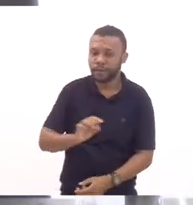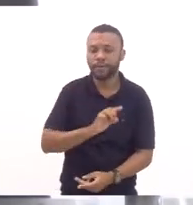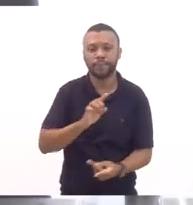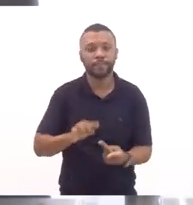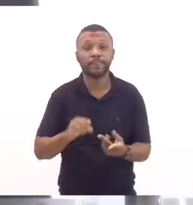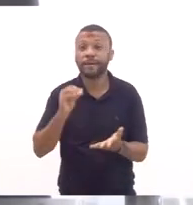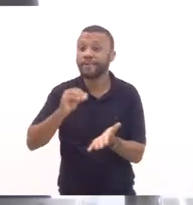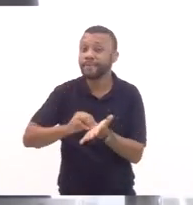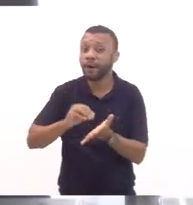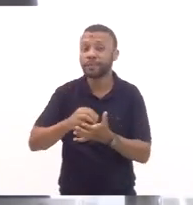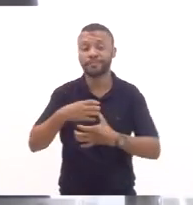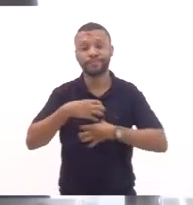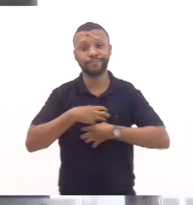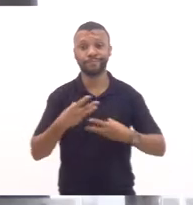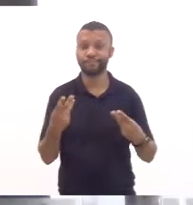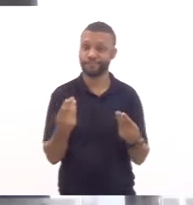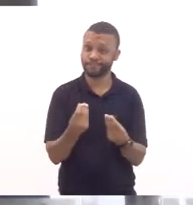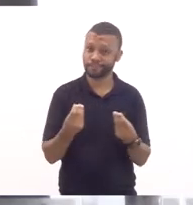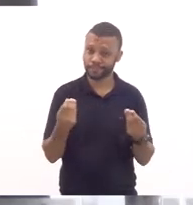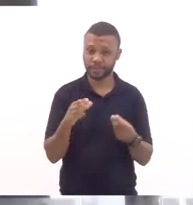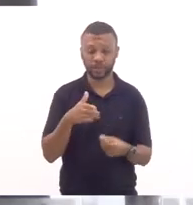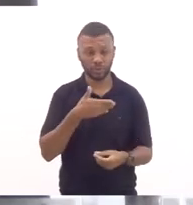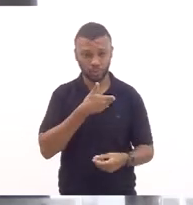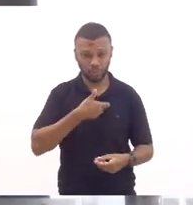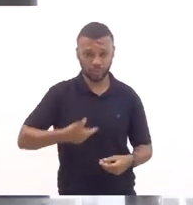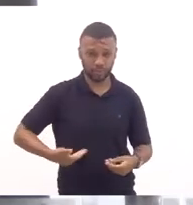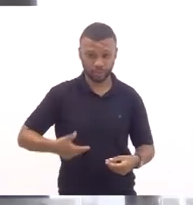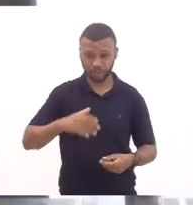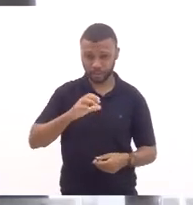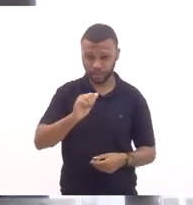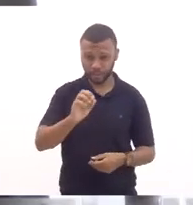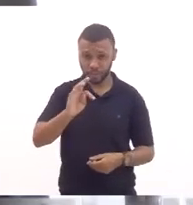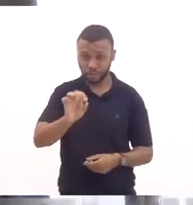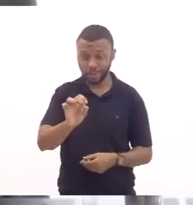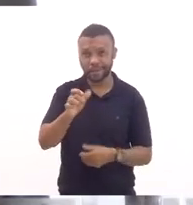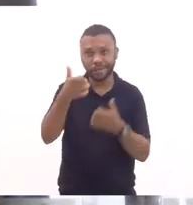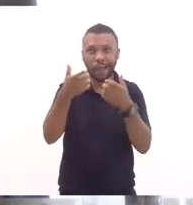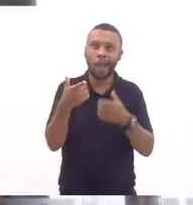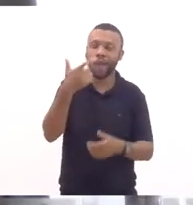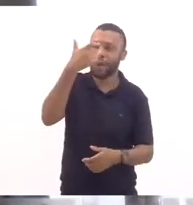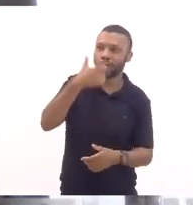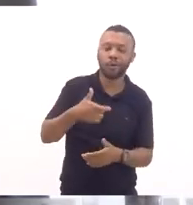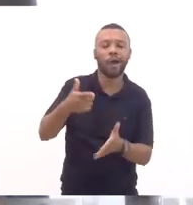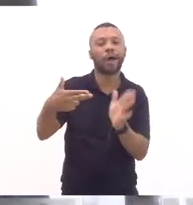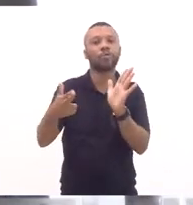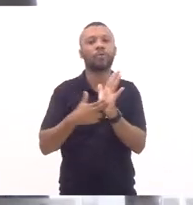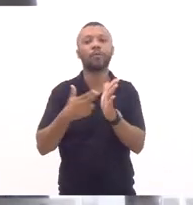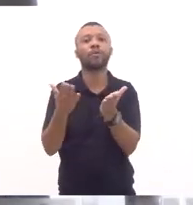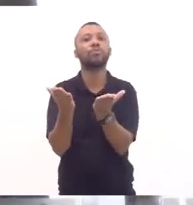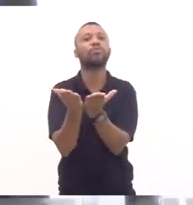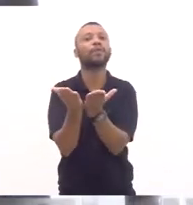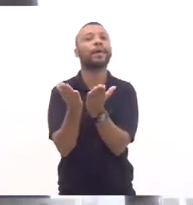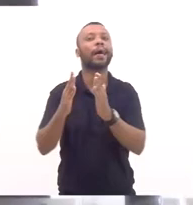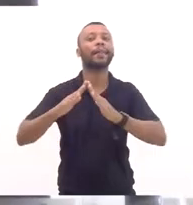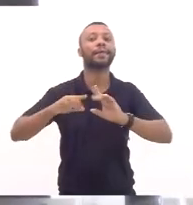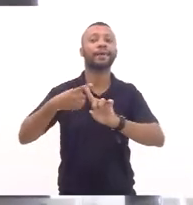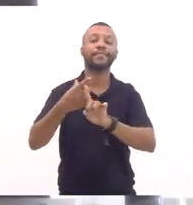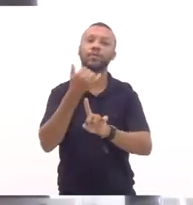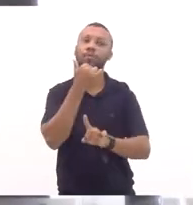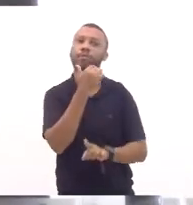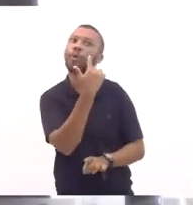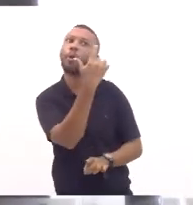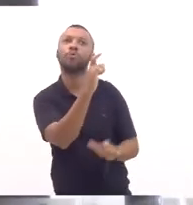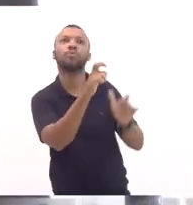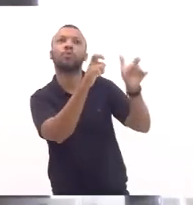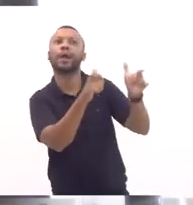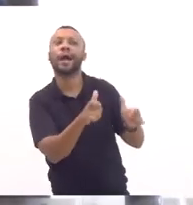sensibilidade. Falta sensibilidade desse governador Castro, que diz que é da igreja. Eu acho que ele é da igreja de outro lugar,